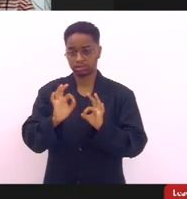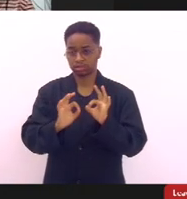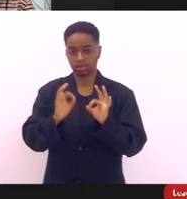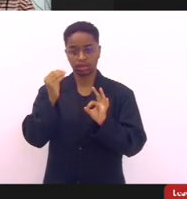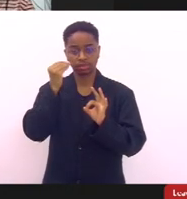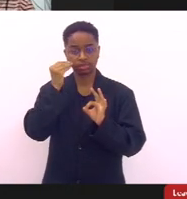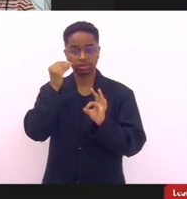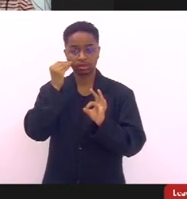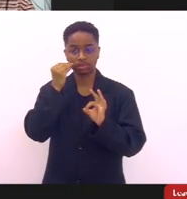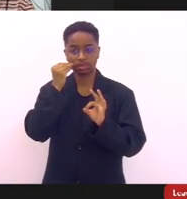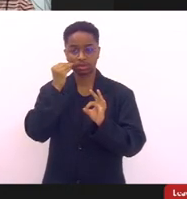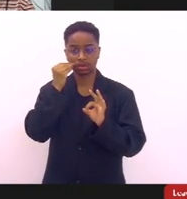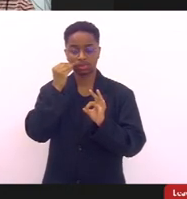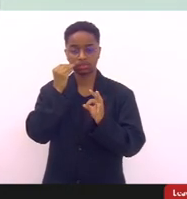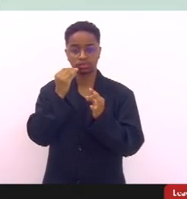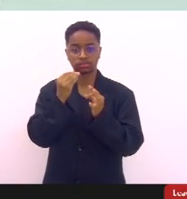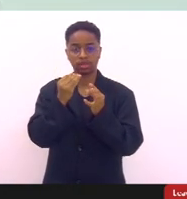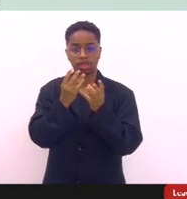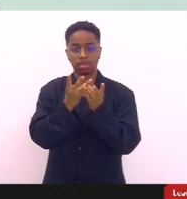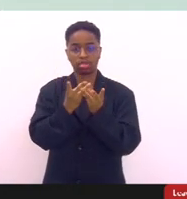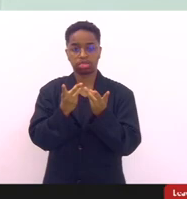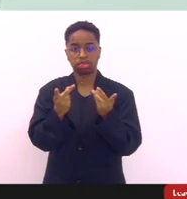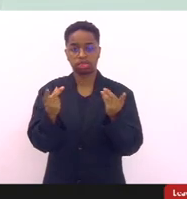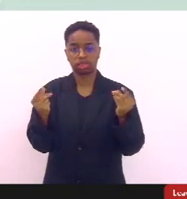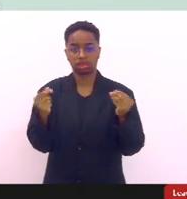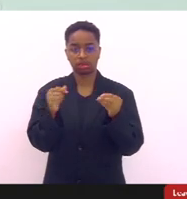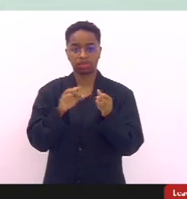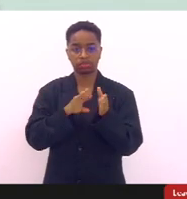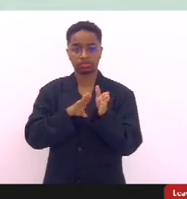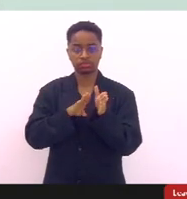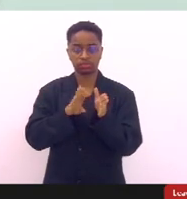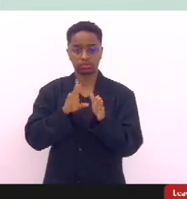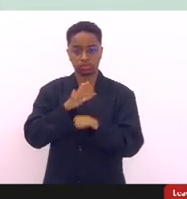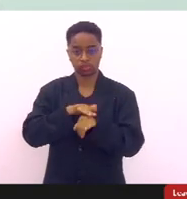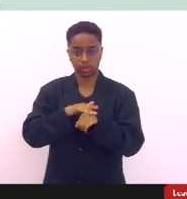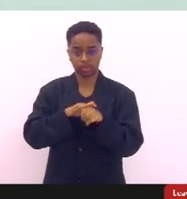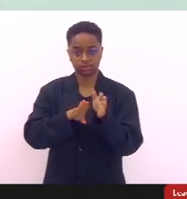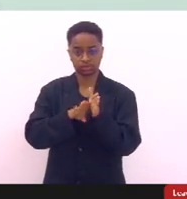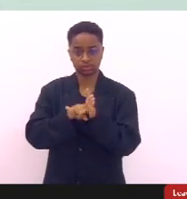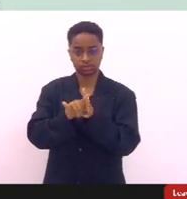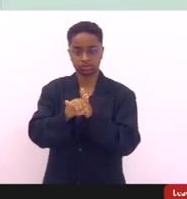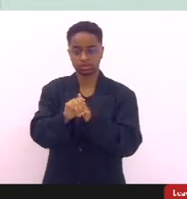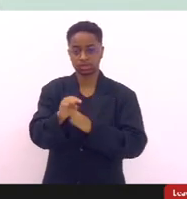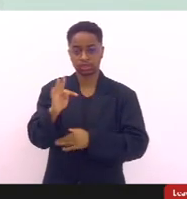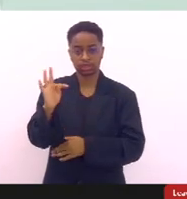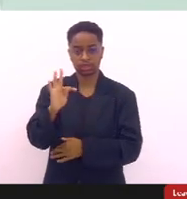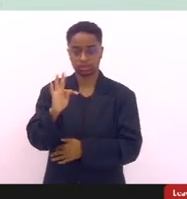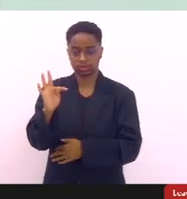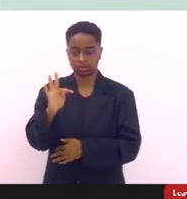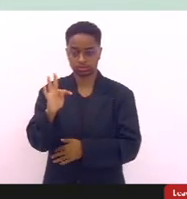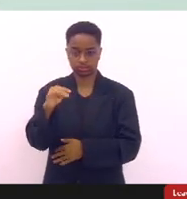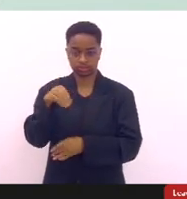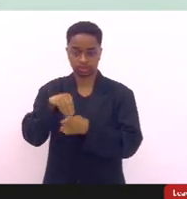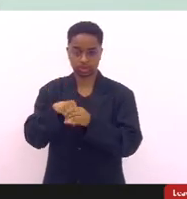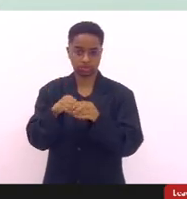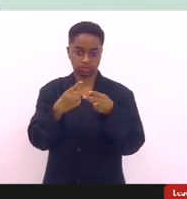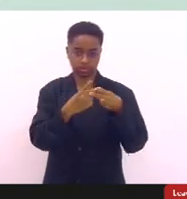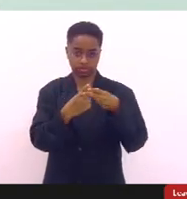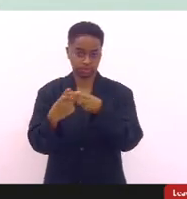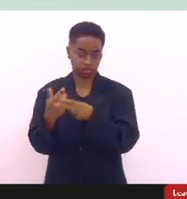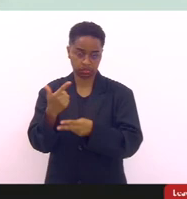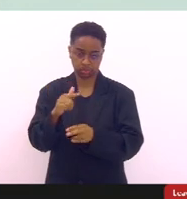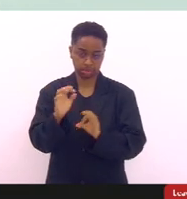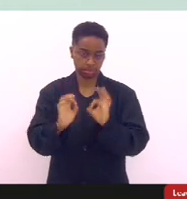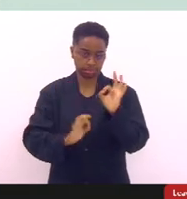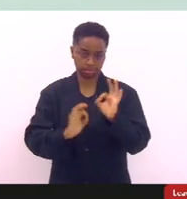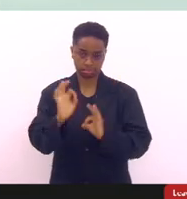enfrentar a questão da tuberculose nos presídios. Não tem nenhum planejamento. Parece